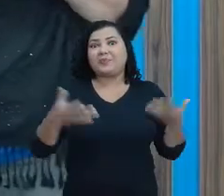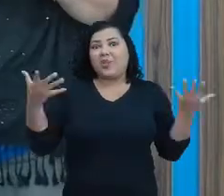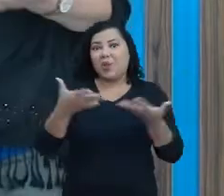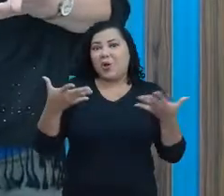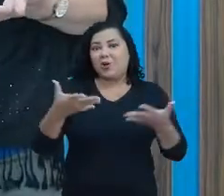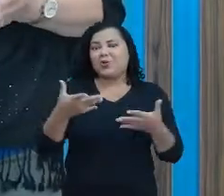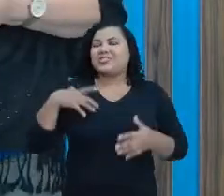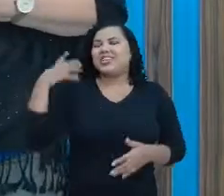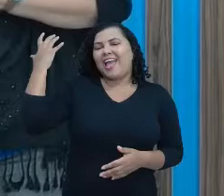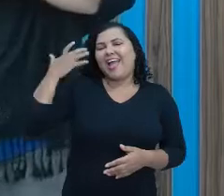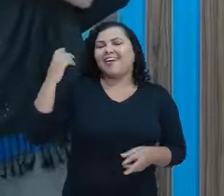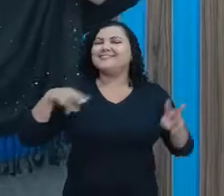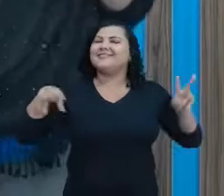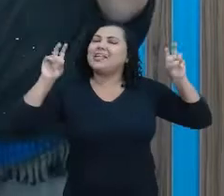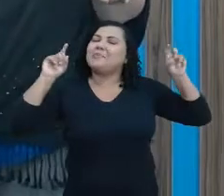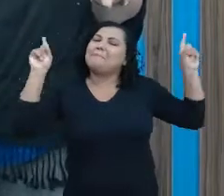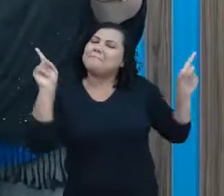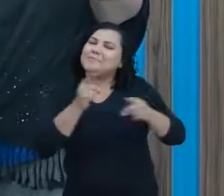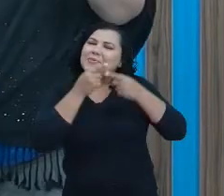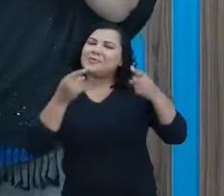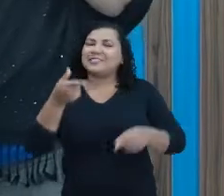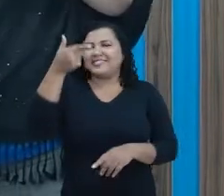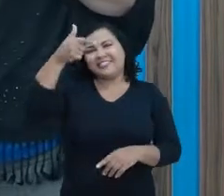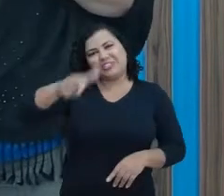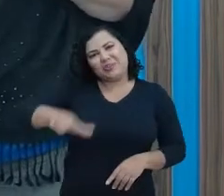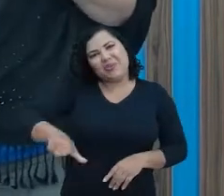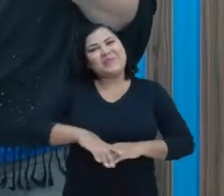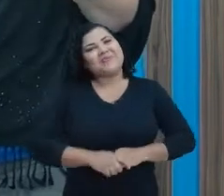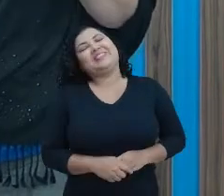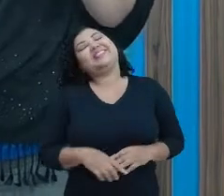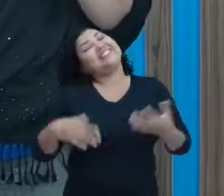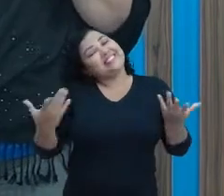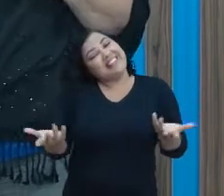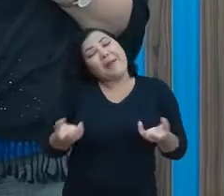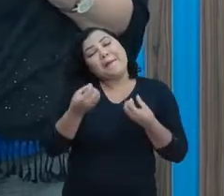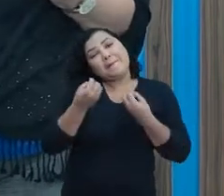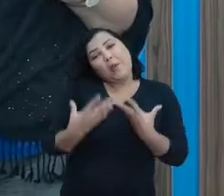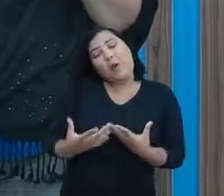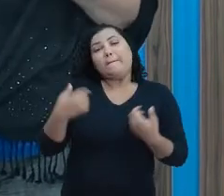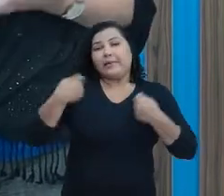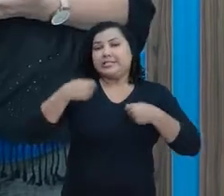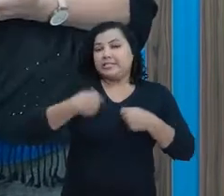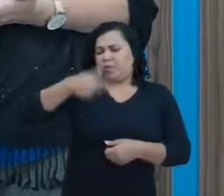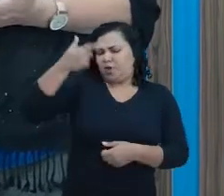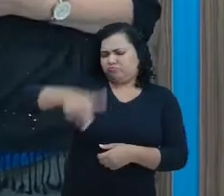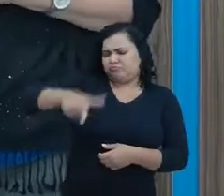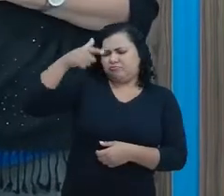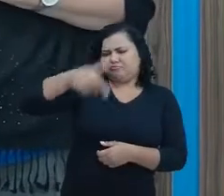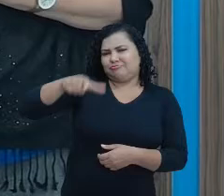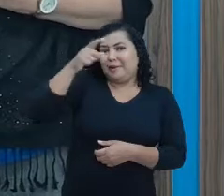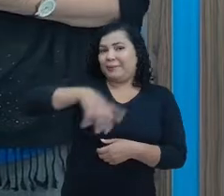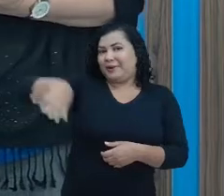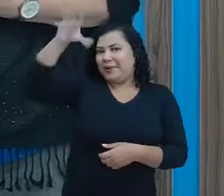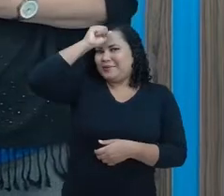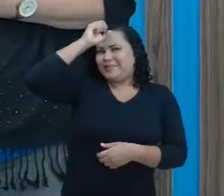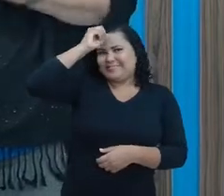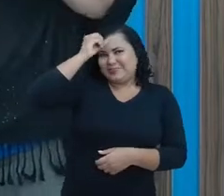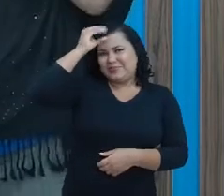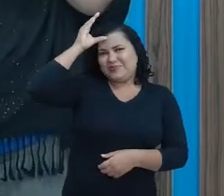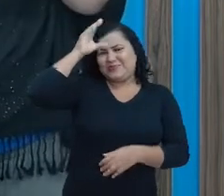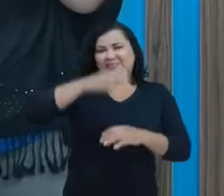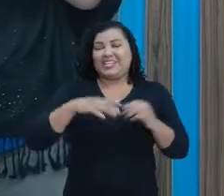sobre música, mais uma vez, mas é assim mesmo, a gente precisa repetir para aprender. A gente tem